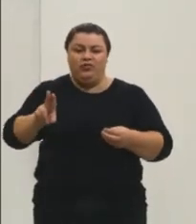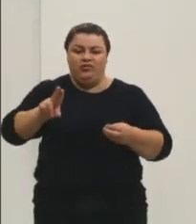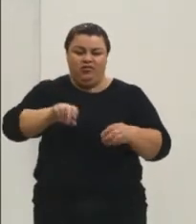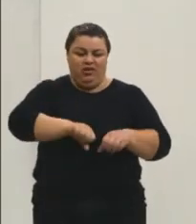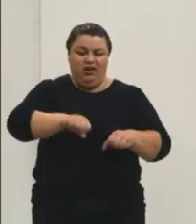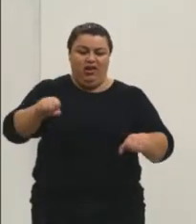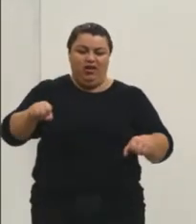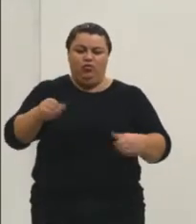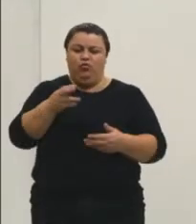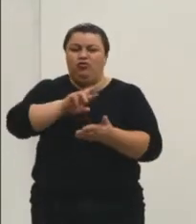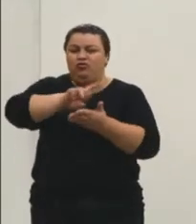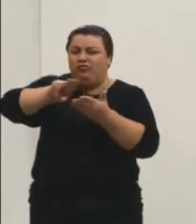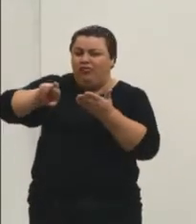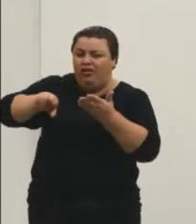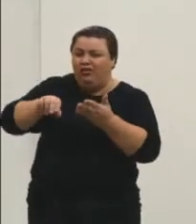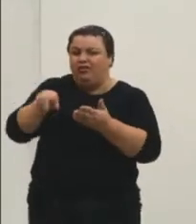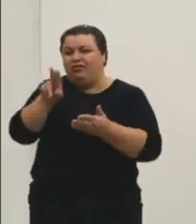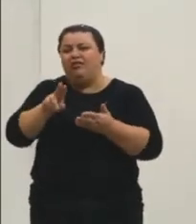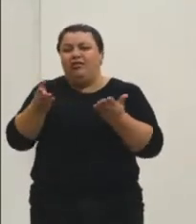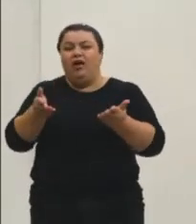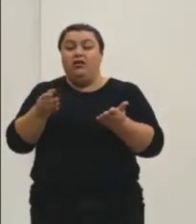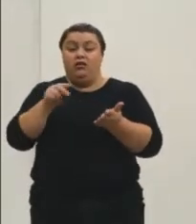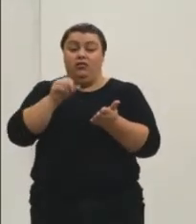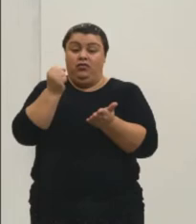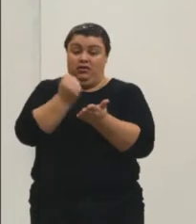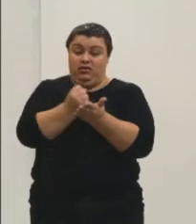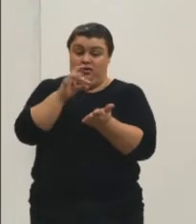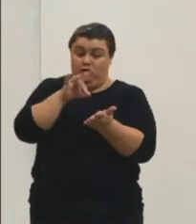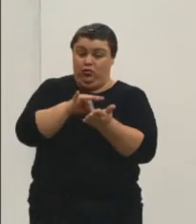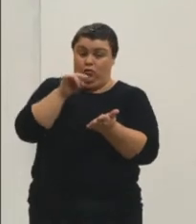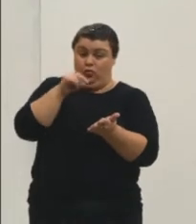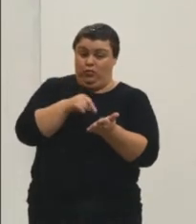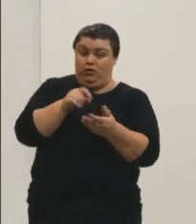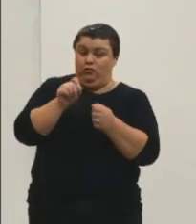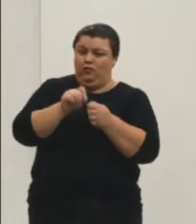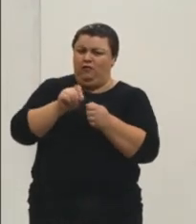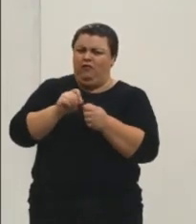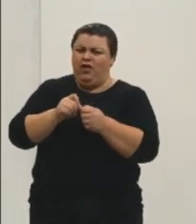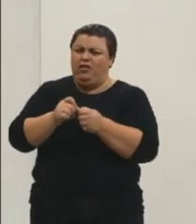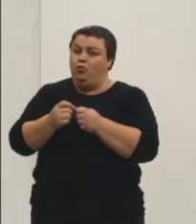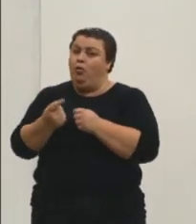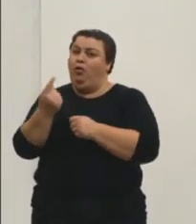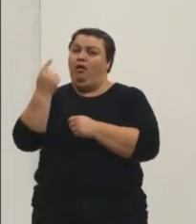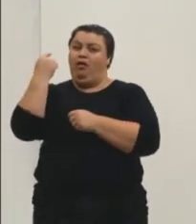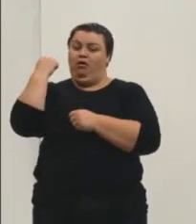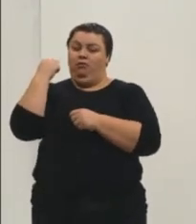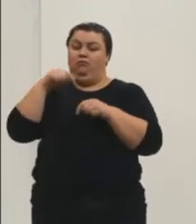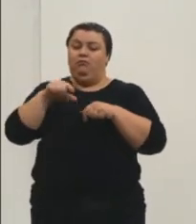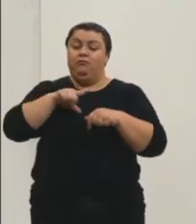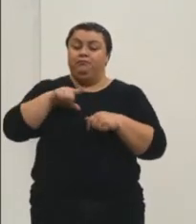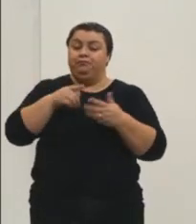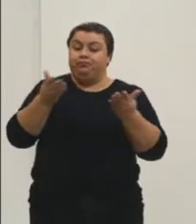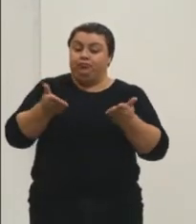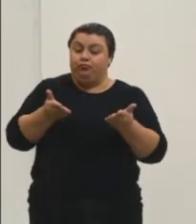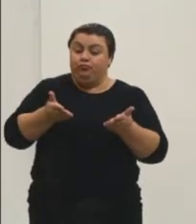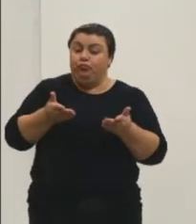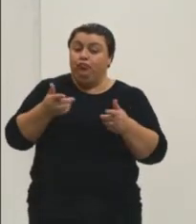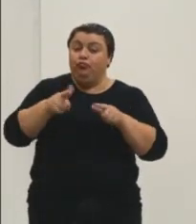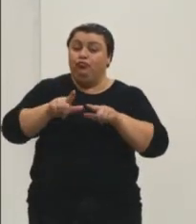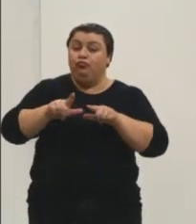época né o documento então ele foi feito lá e para ter uma utilidade outra no que o relato